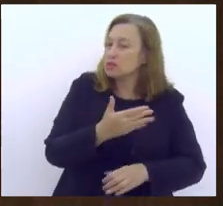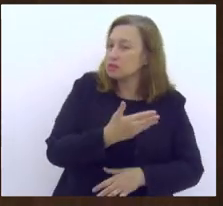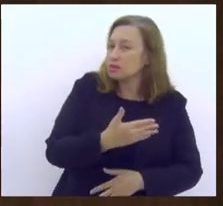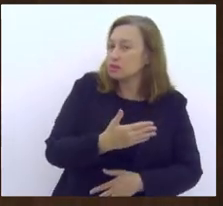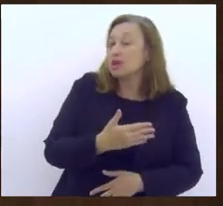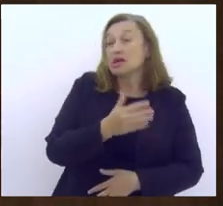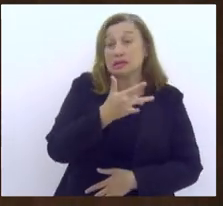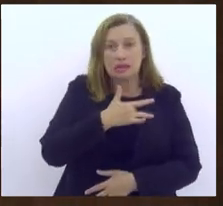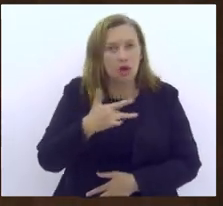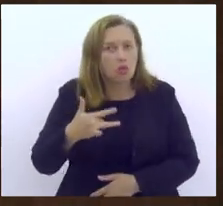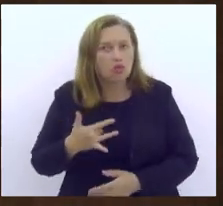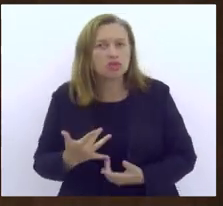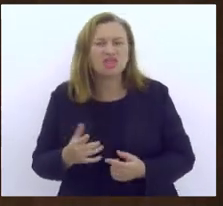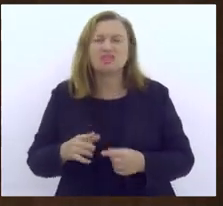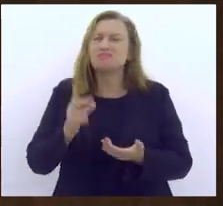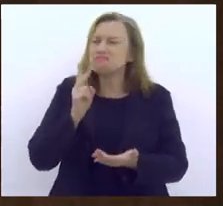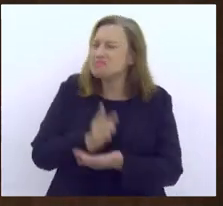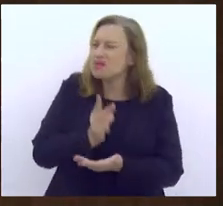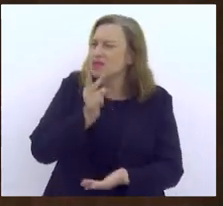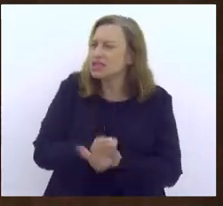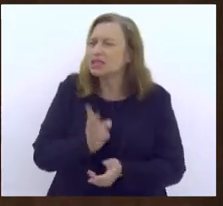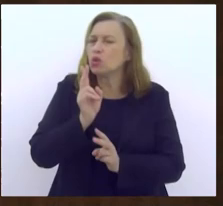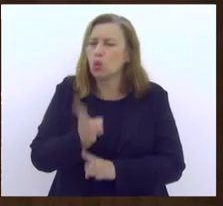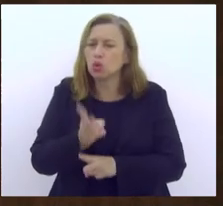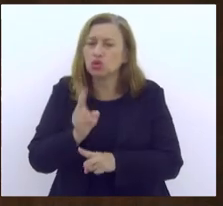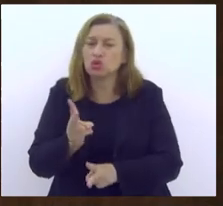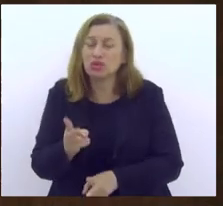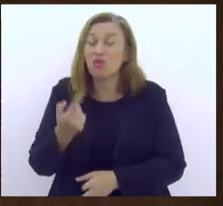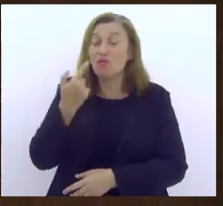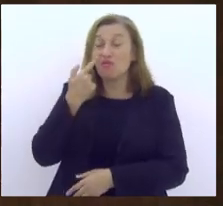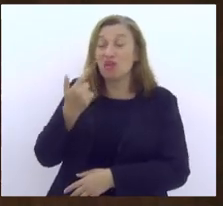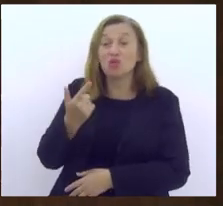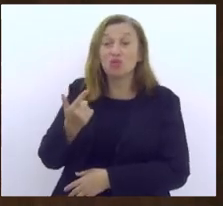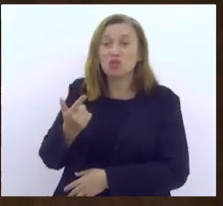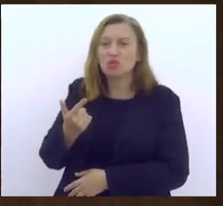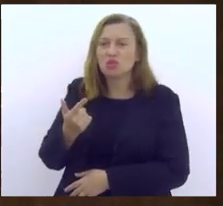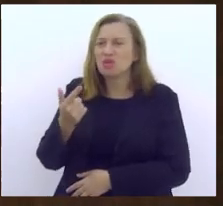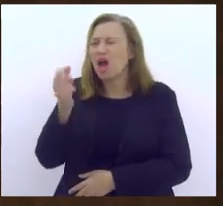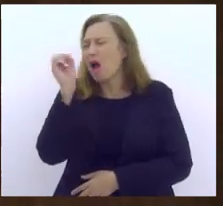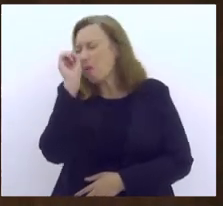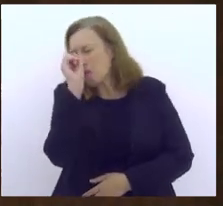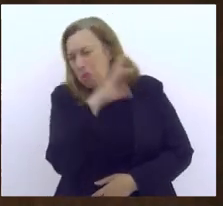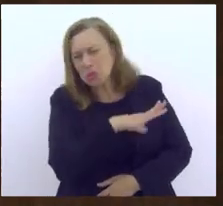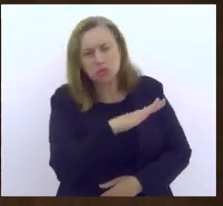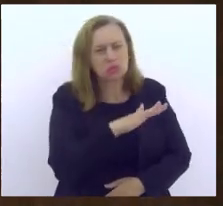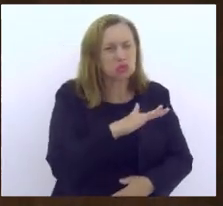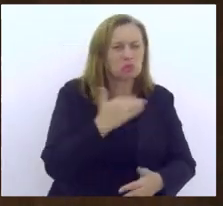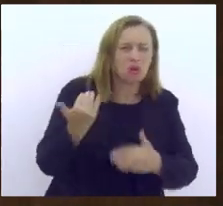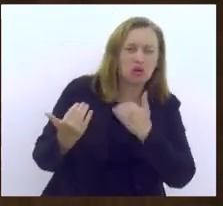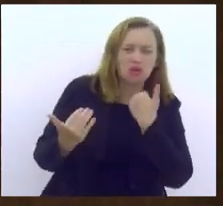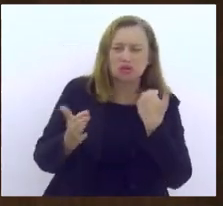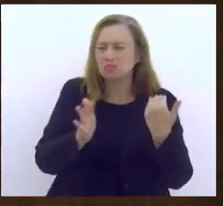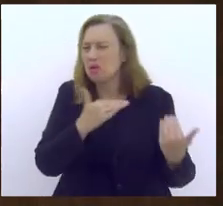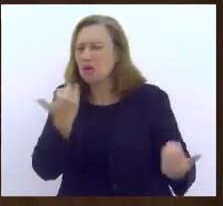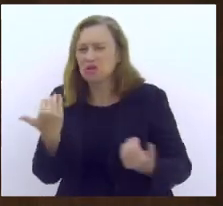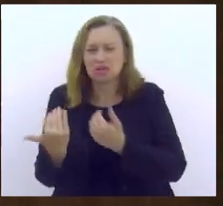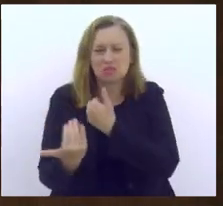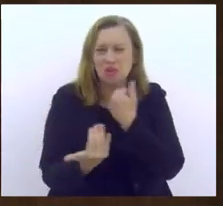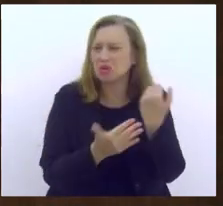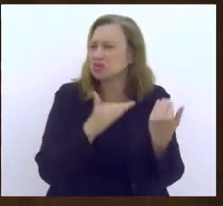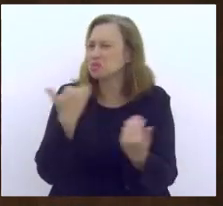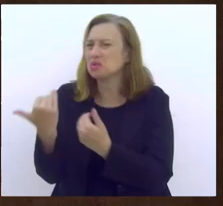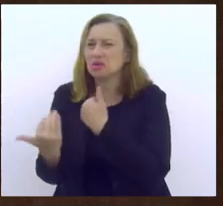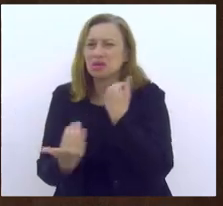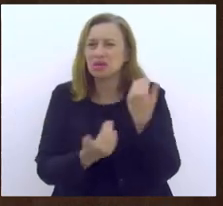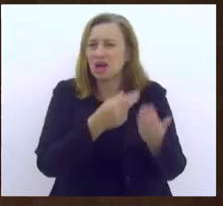E, ainda assim, nós continuamos assistindo barbaridade, assassinato, que viola, obviamente,